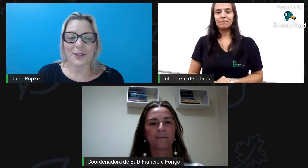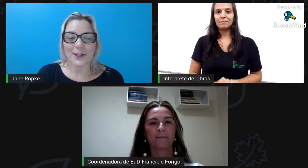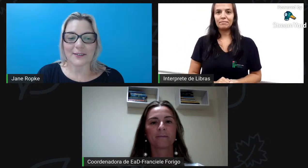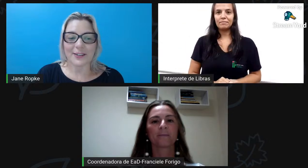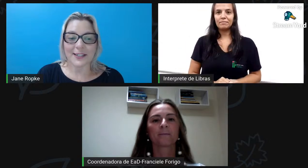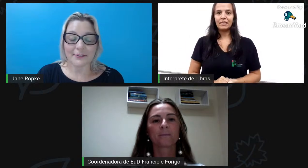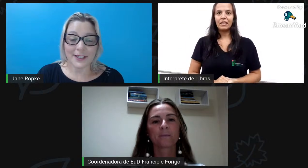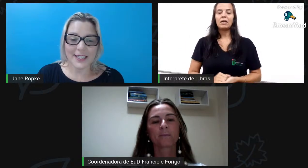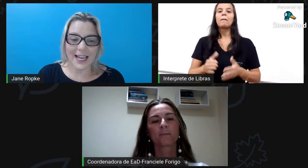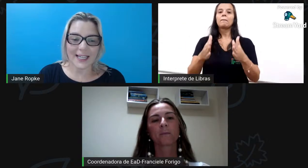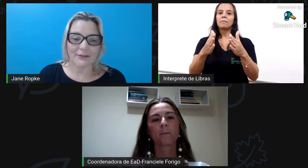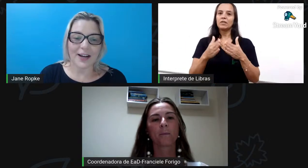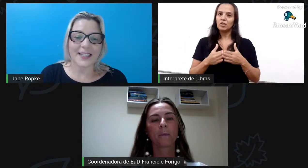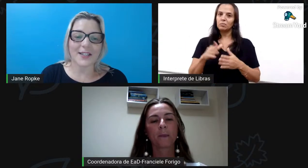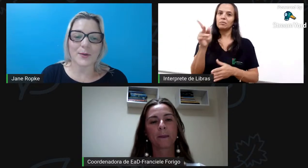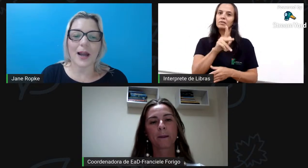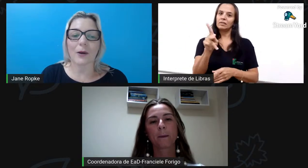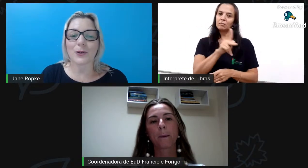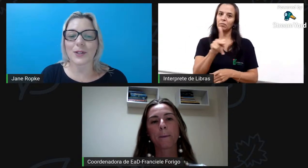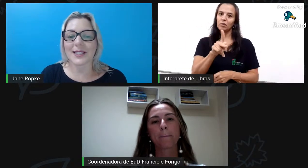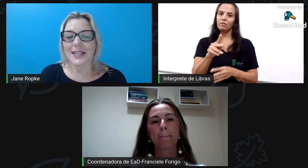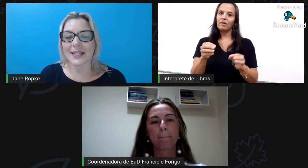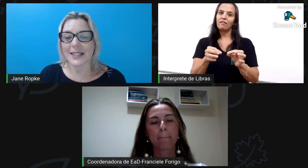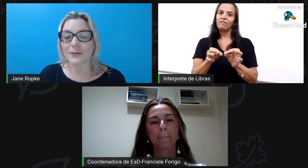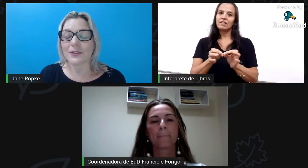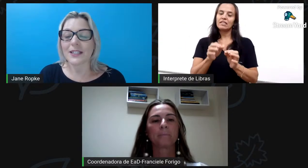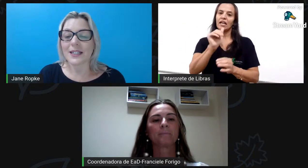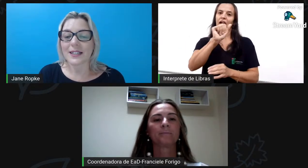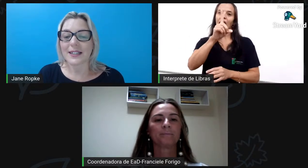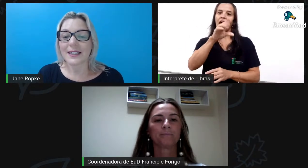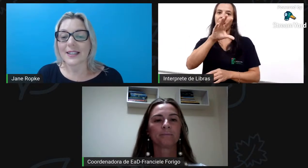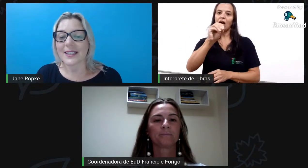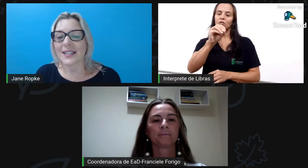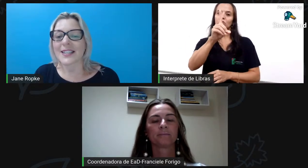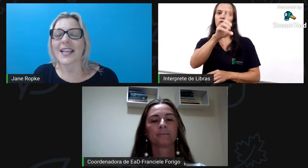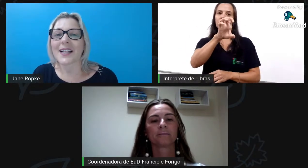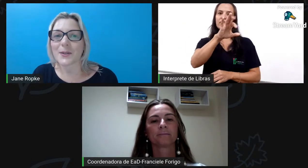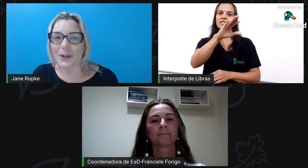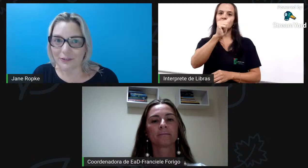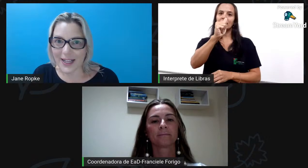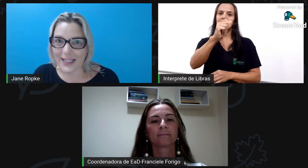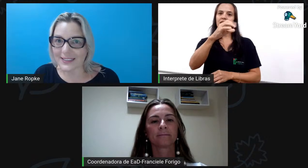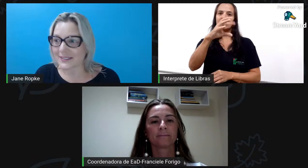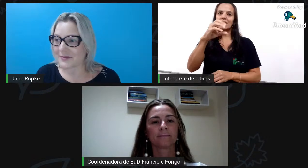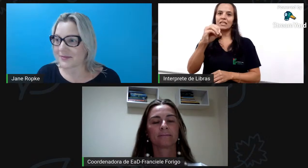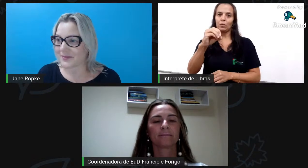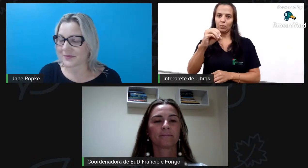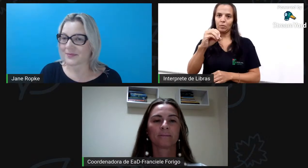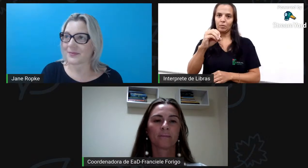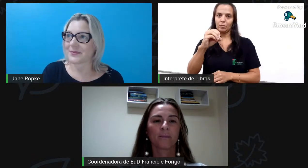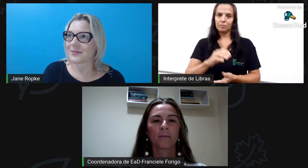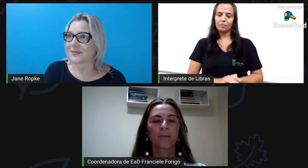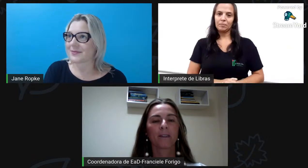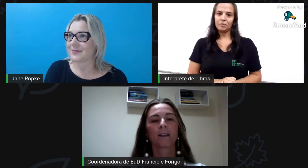que a professora Franciele faça sua audiodescrição antes de iniciar a sua fala.